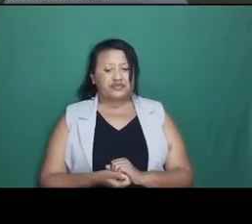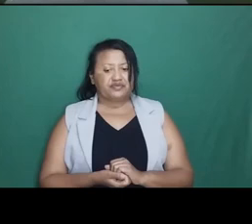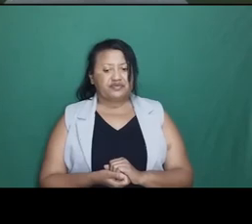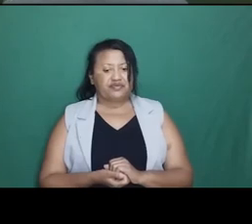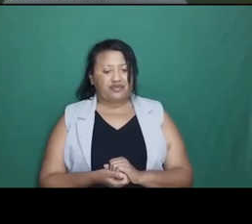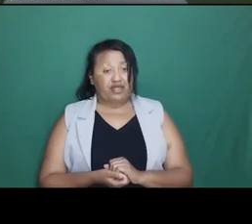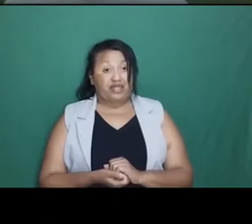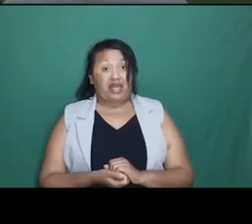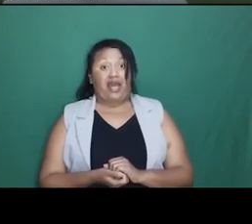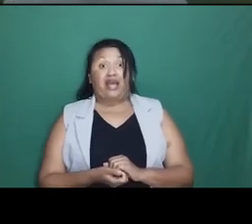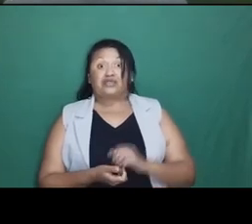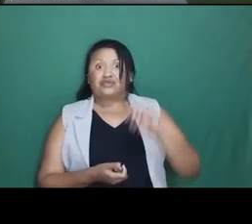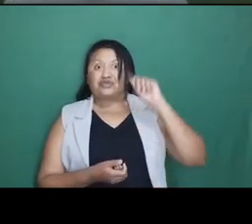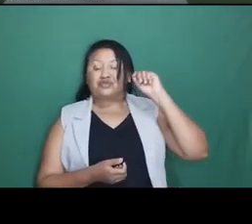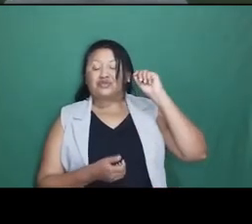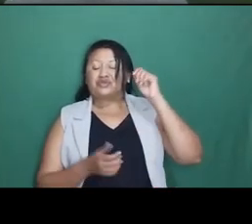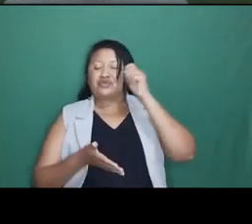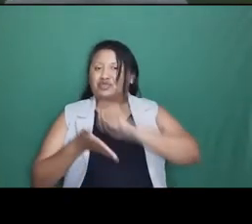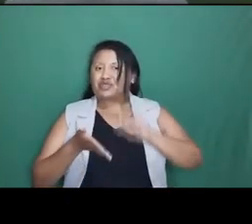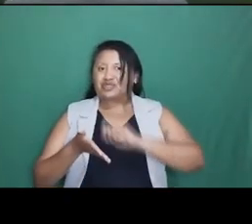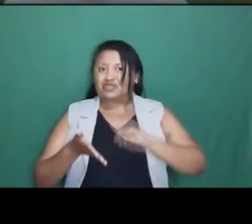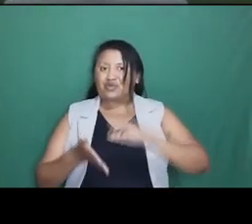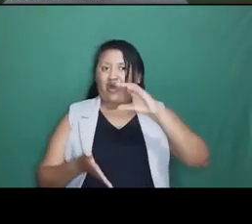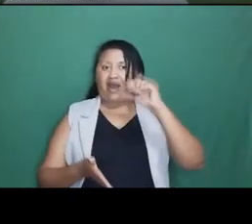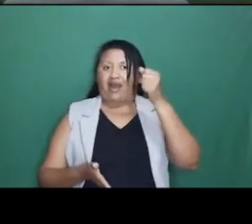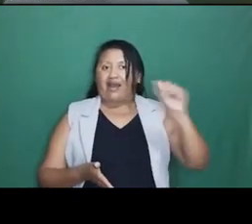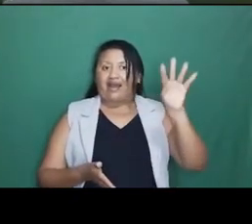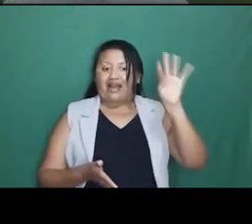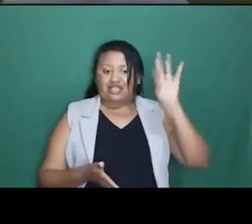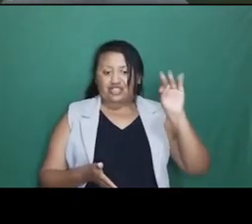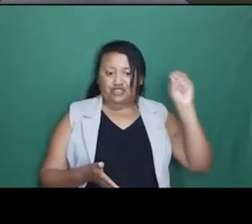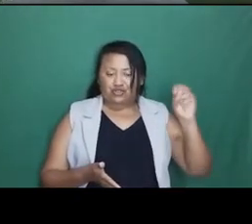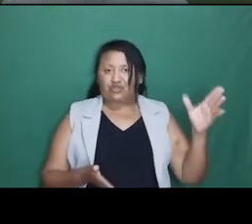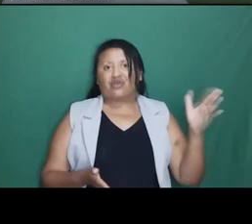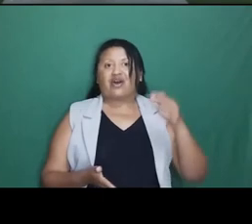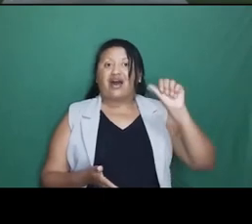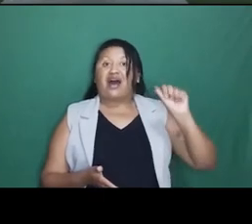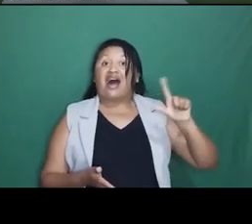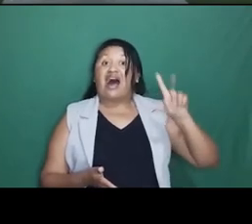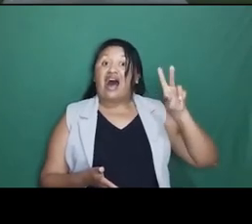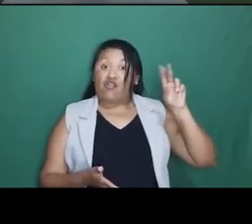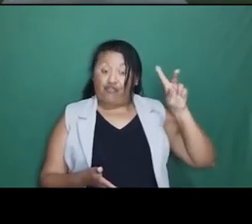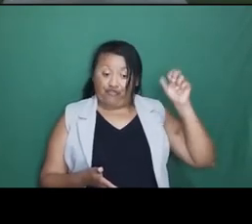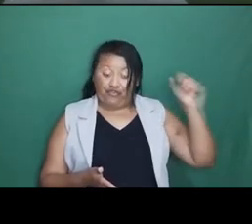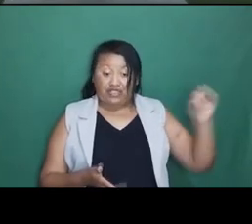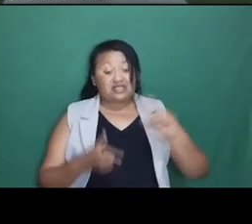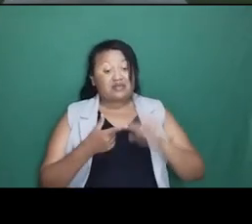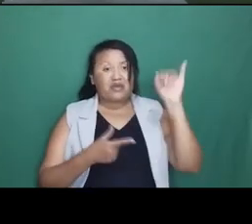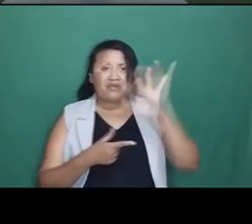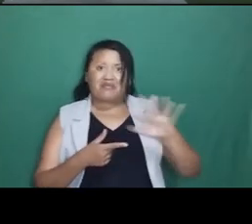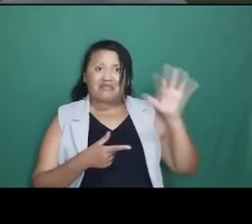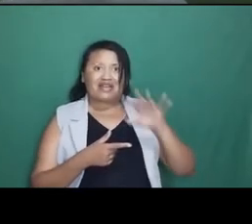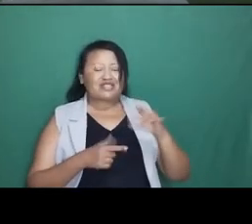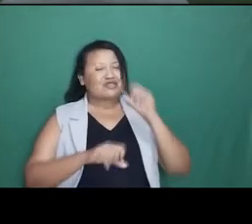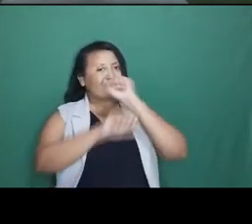de Castro Alves e uma imagem também sobre a questão do tráfico negreiro para